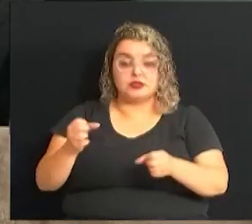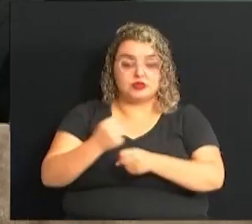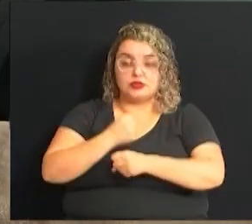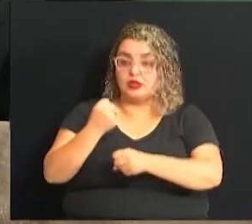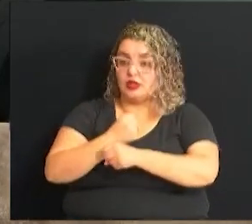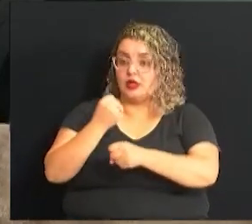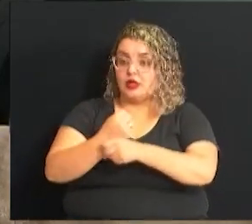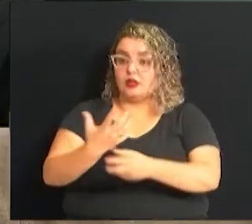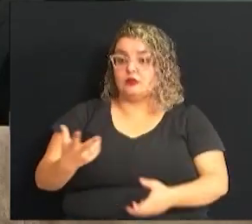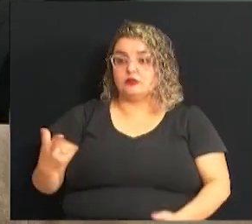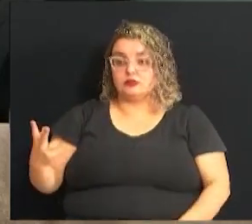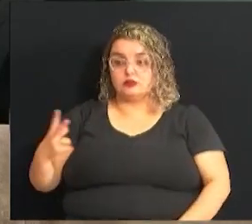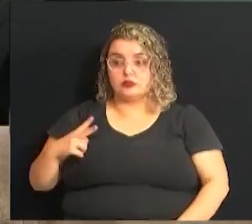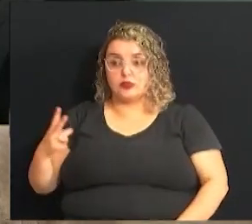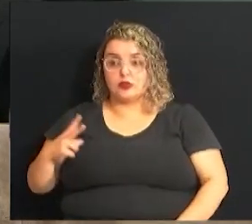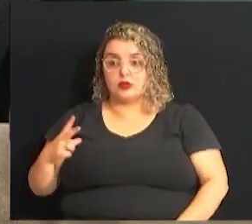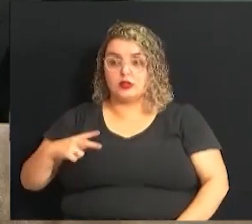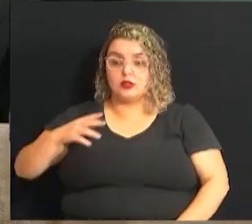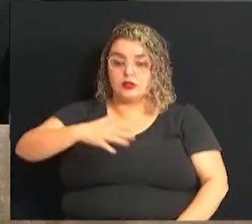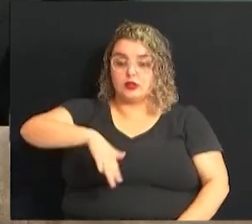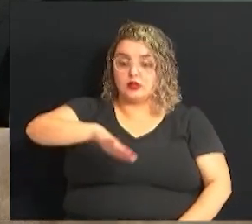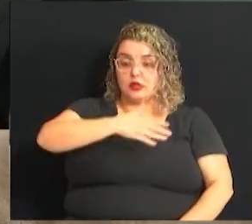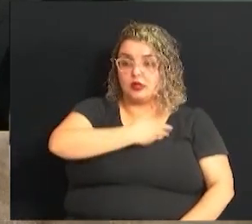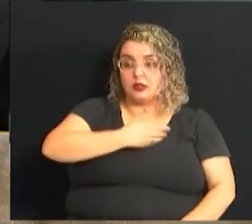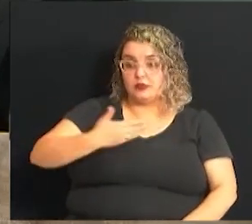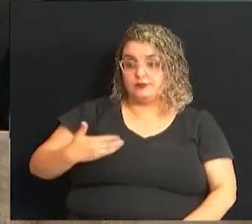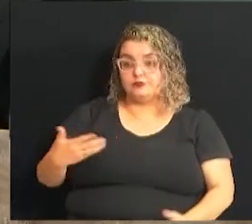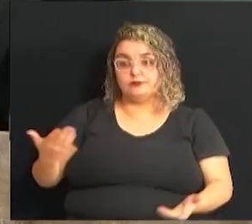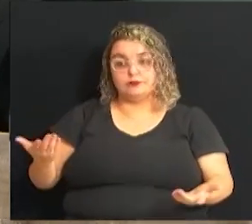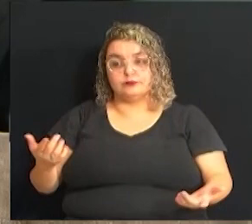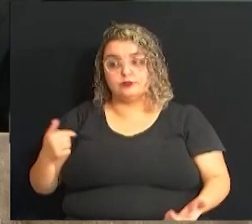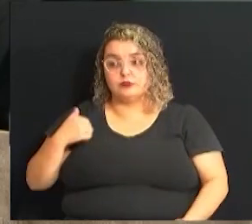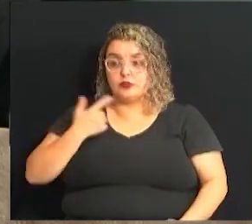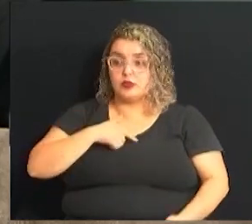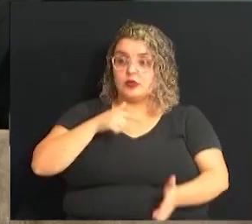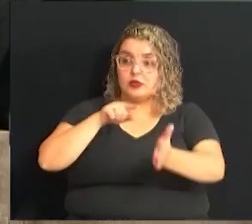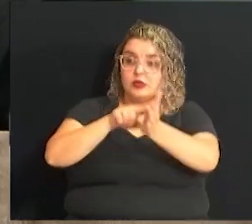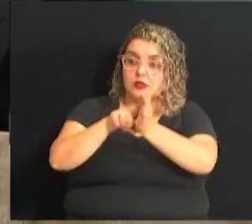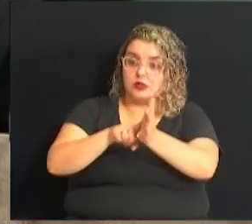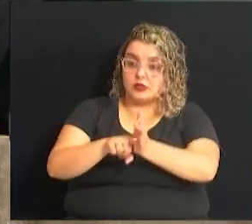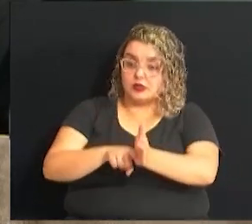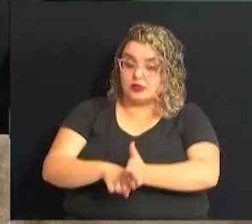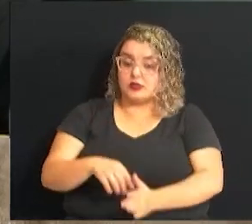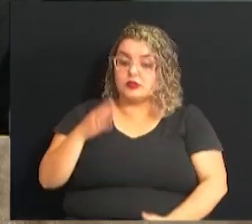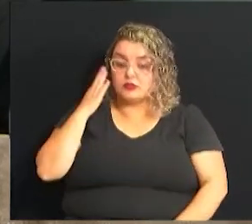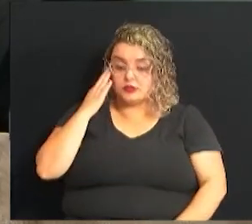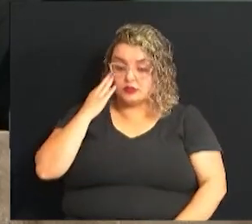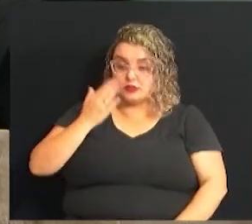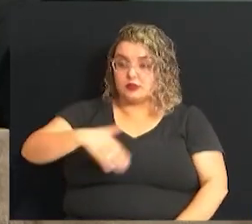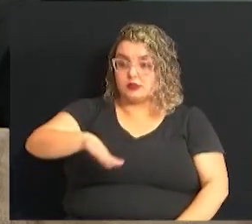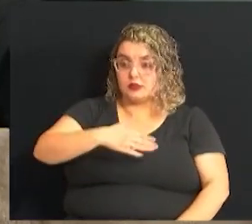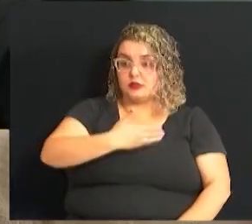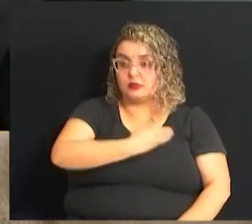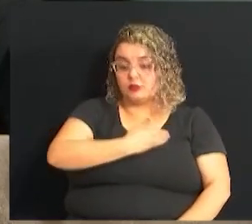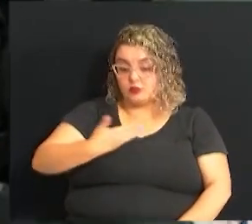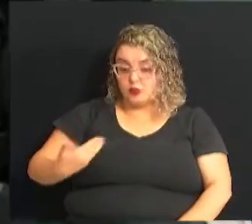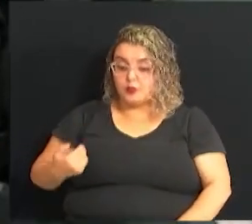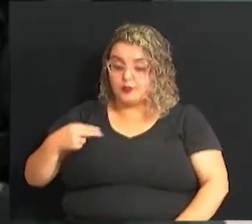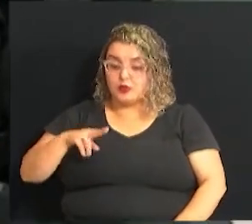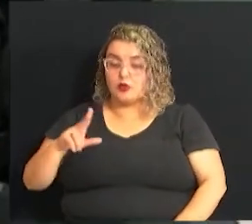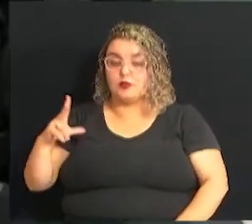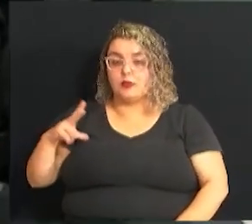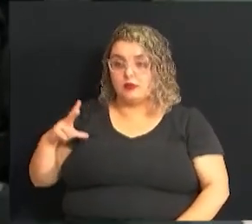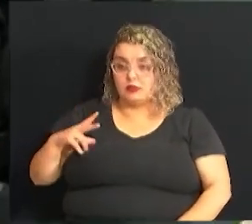construção por particular em área pública. Então nós estamos questionando isso, sabendo se aquela área é pública ou é privada.